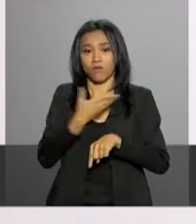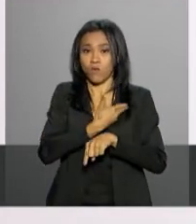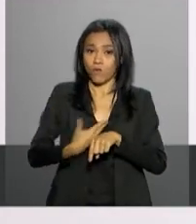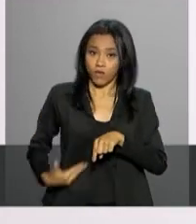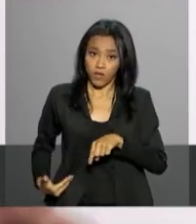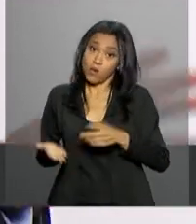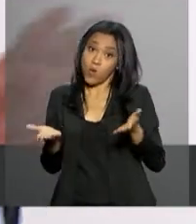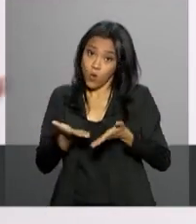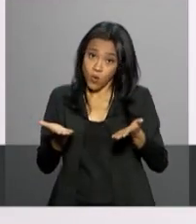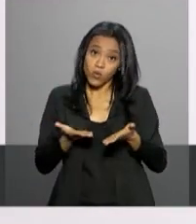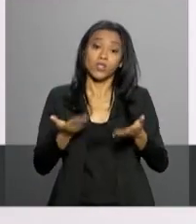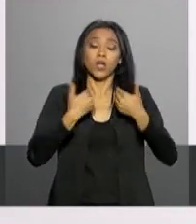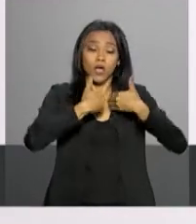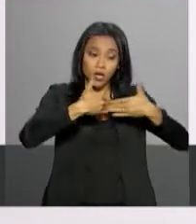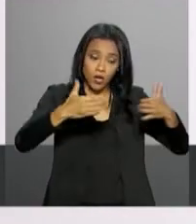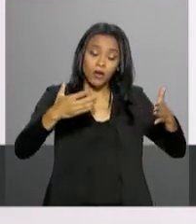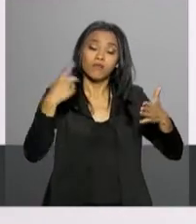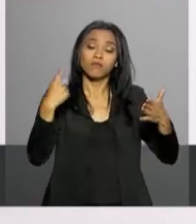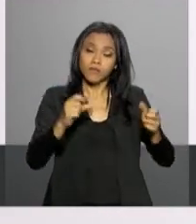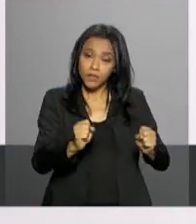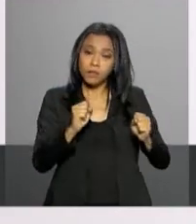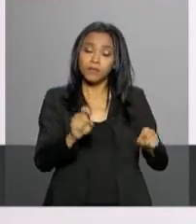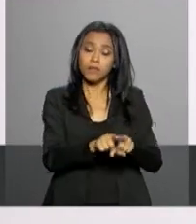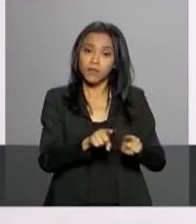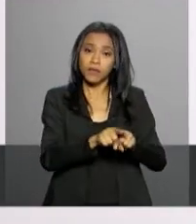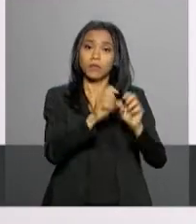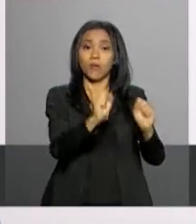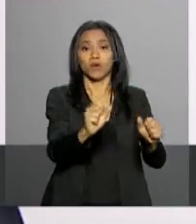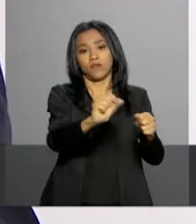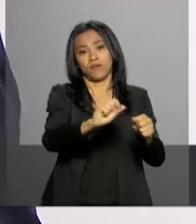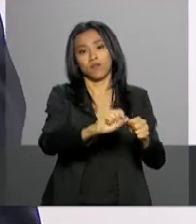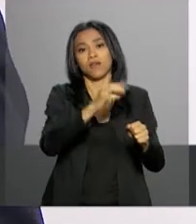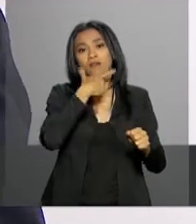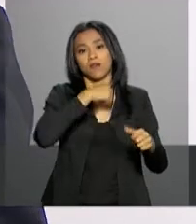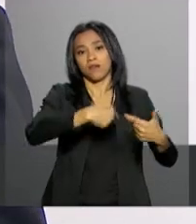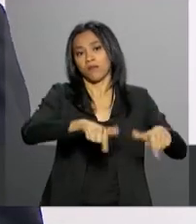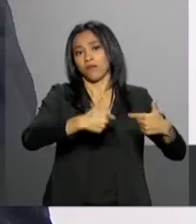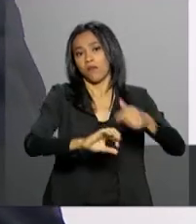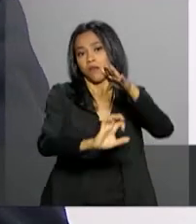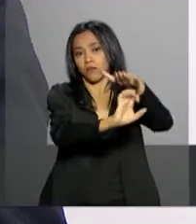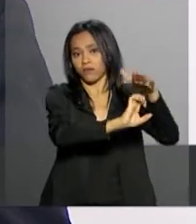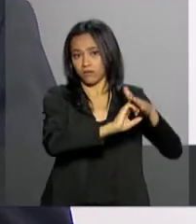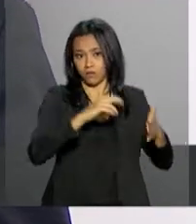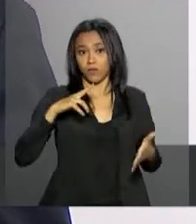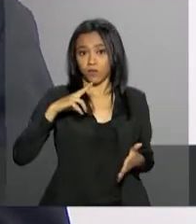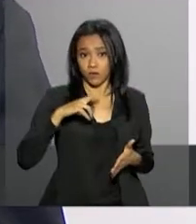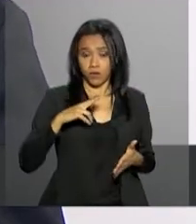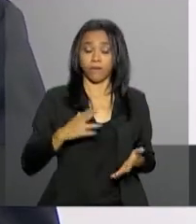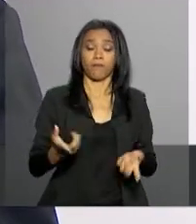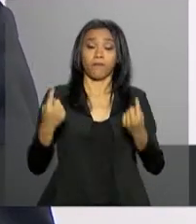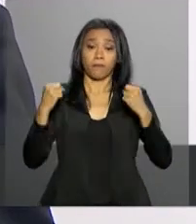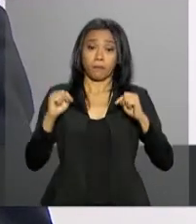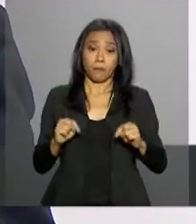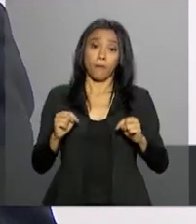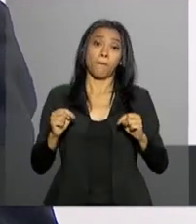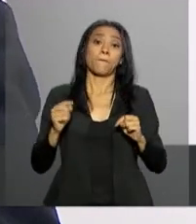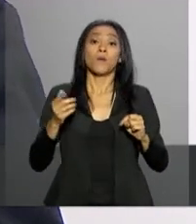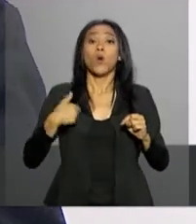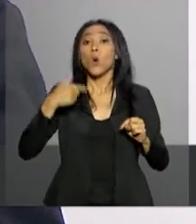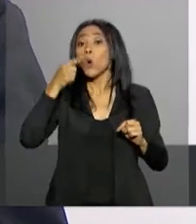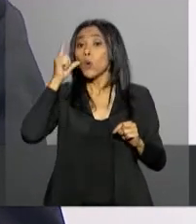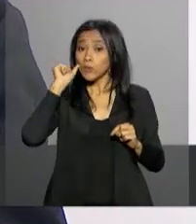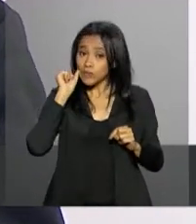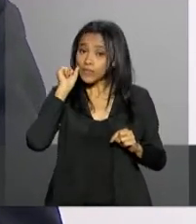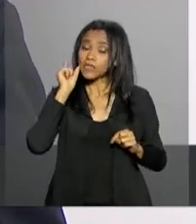em geral eu estava fazendo um cálculo que marun padilha eu estava fazendo um cálculo que ontem das liberações que nós fizemos para os